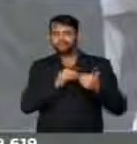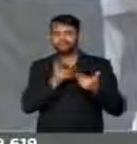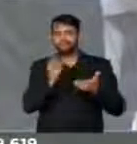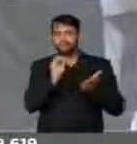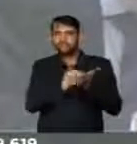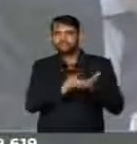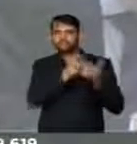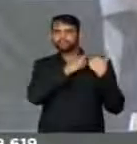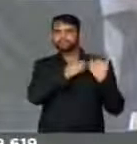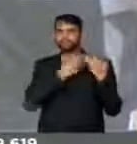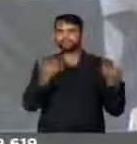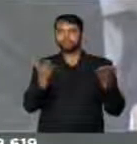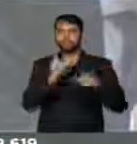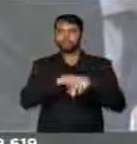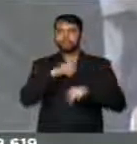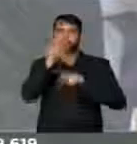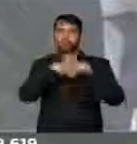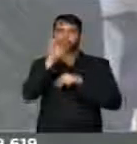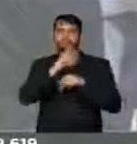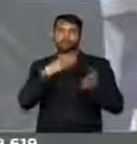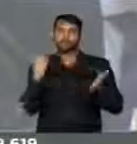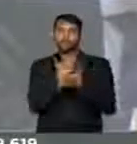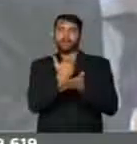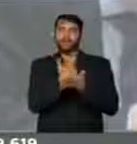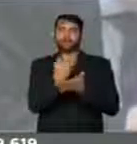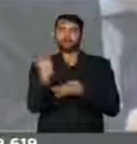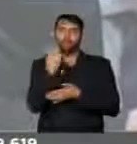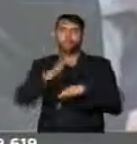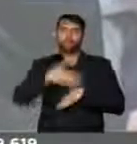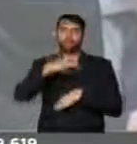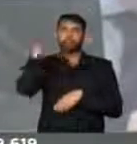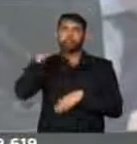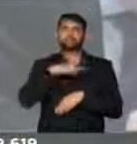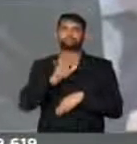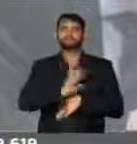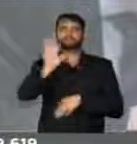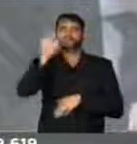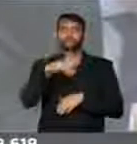irresponsabilidade, neste momento, o brasileiro pagar um dos preços mais caros de gasolina, nesse momento do Brasil.